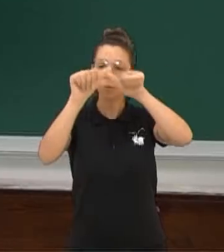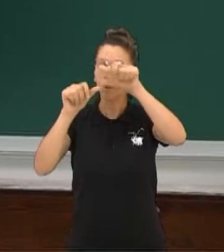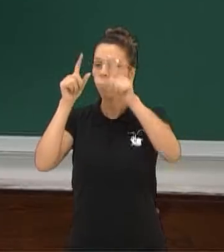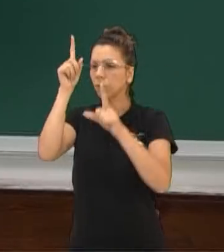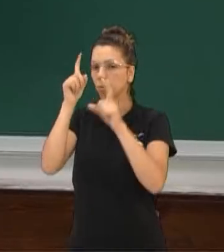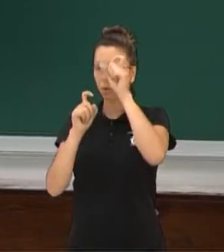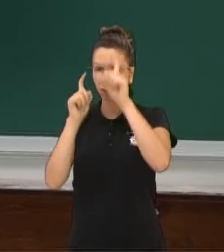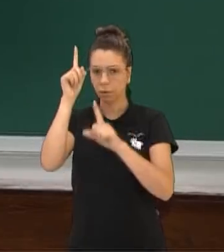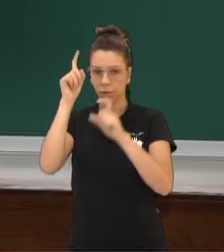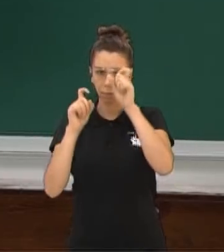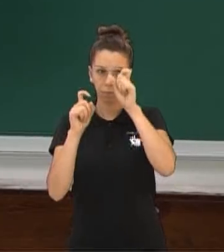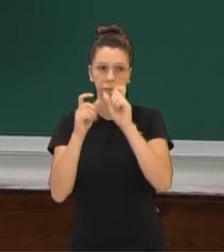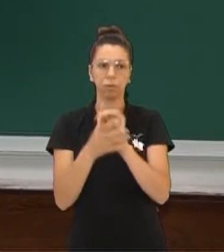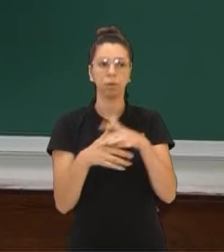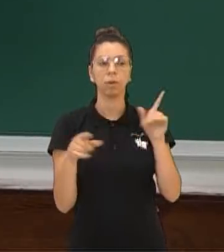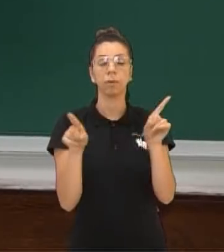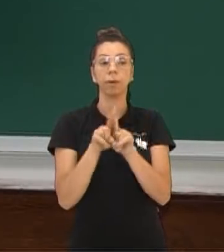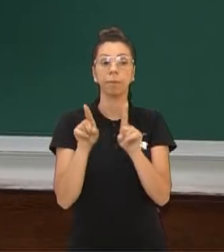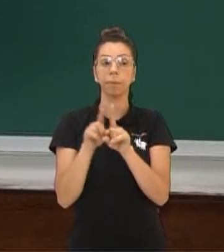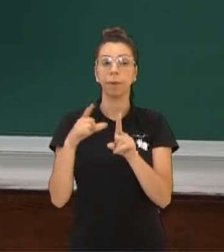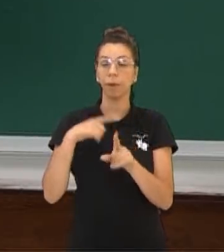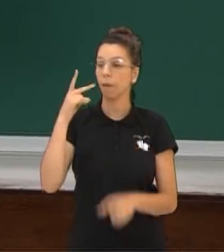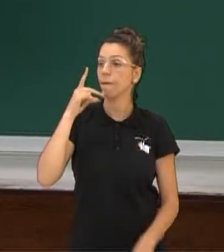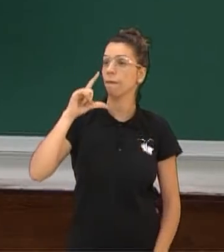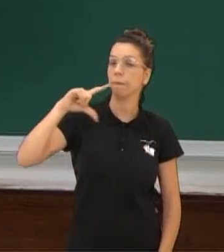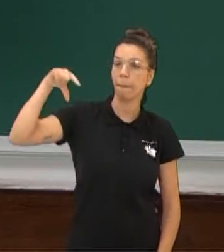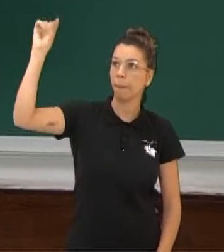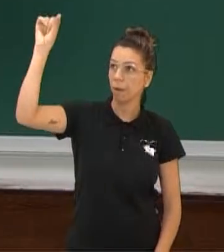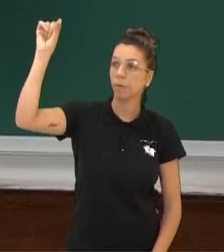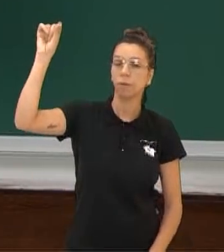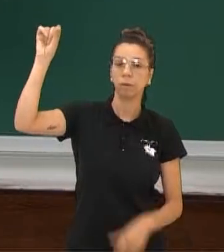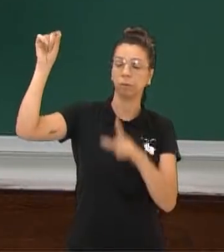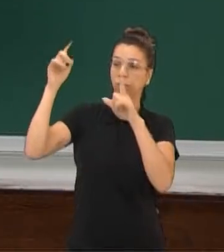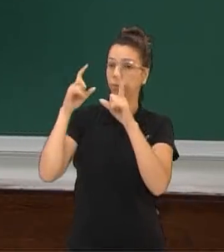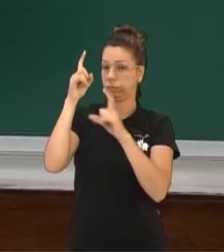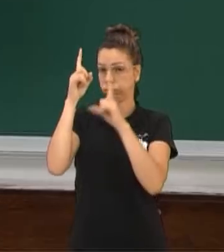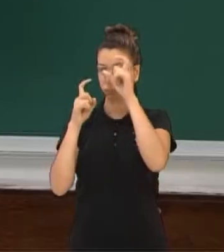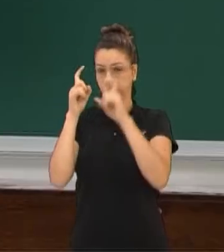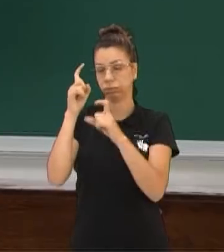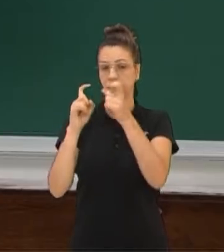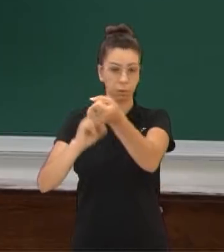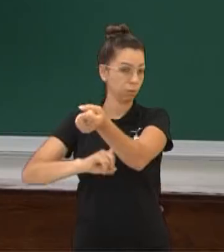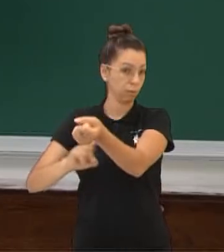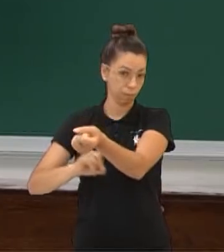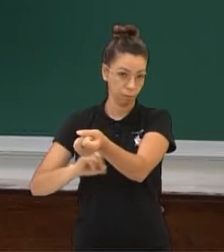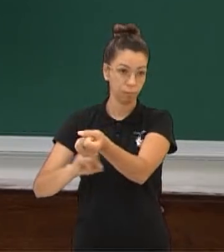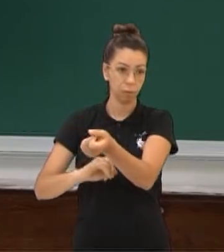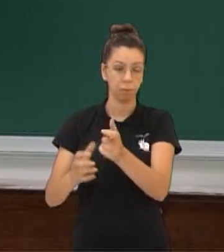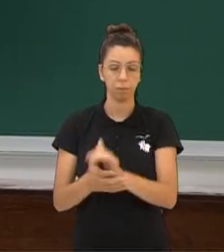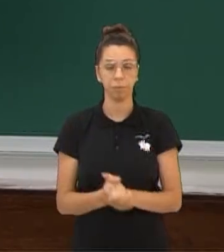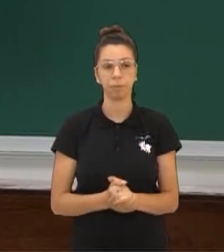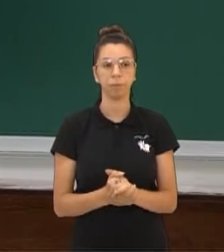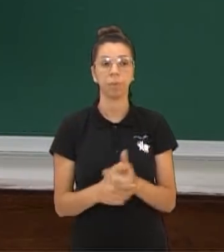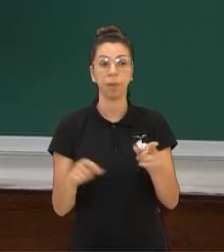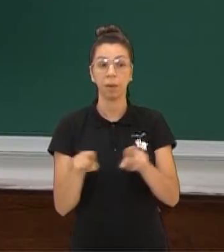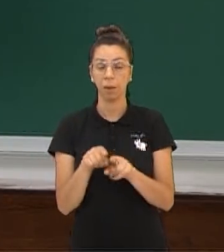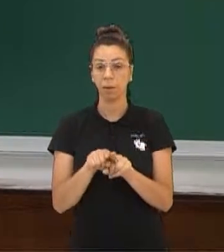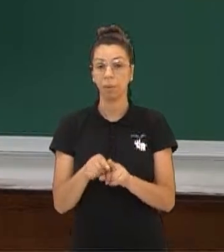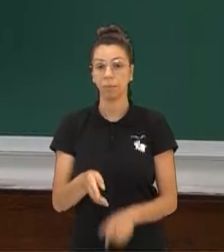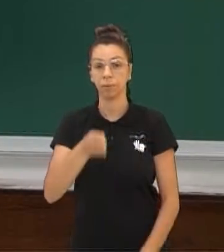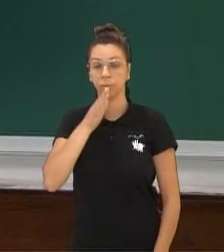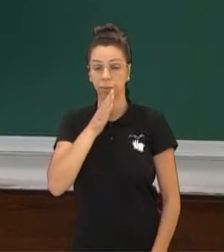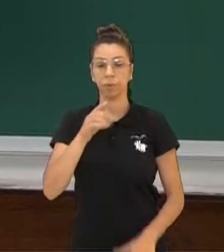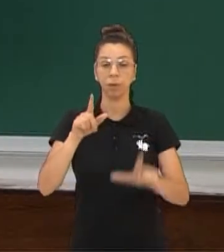dele. Veja que até o balãozinho que ele está falando já está mais estressado. Veja que também ó, o shut up está